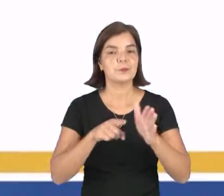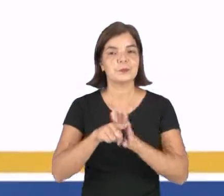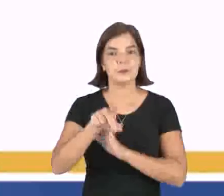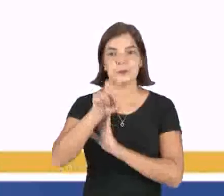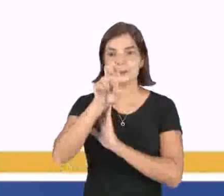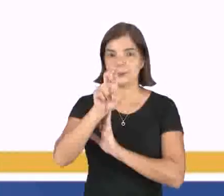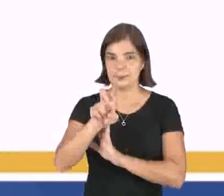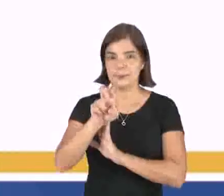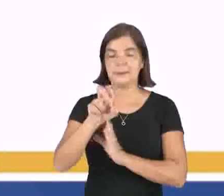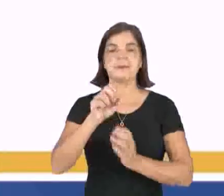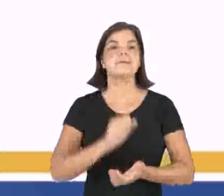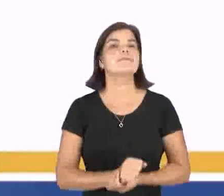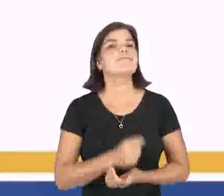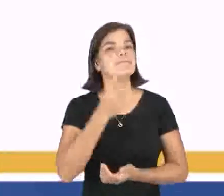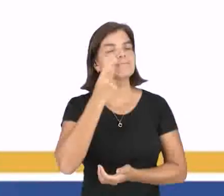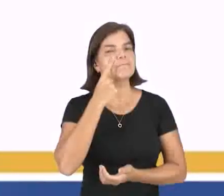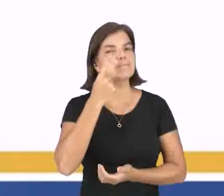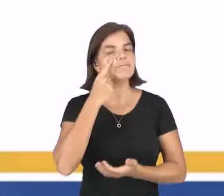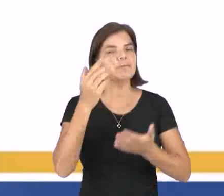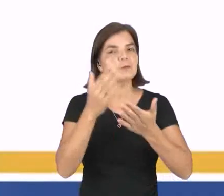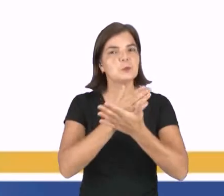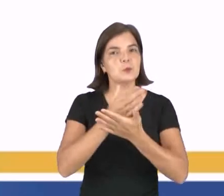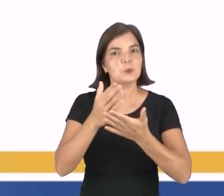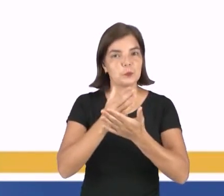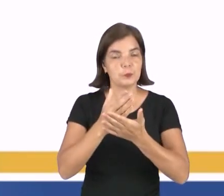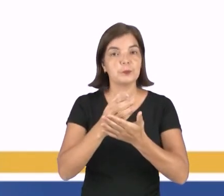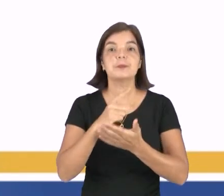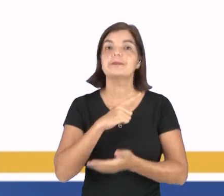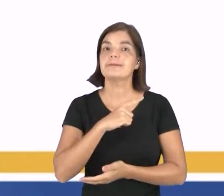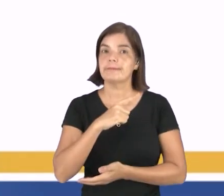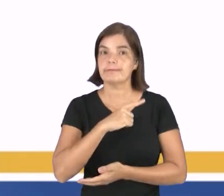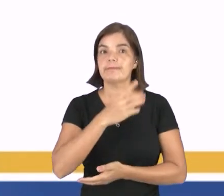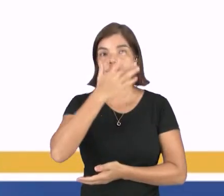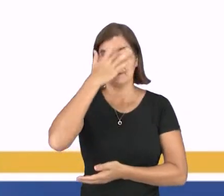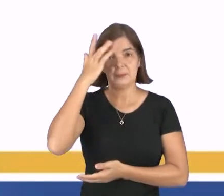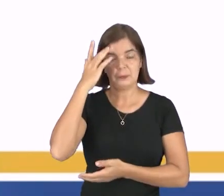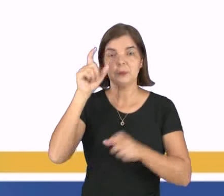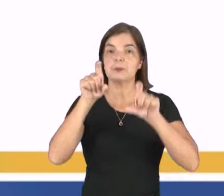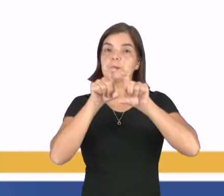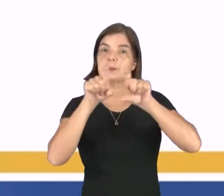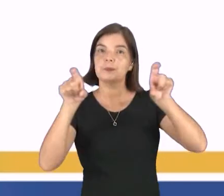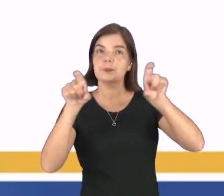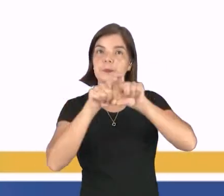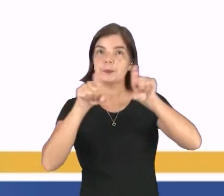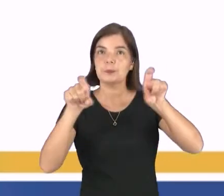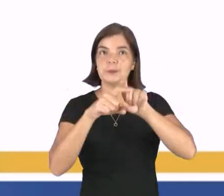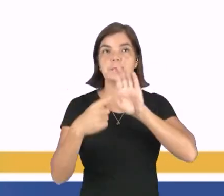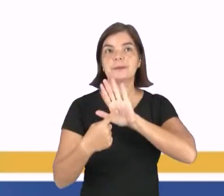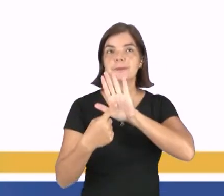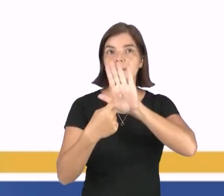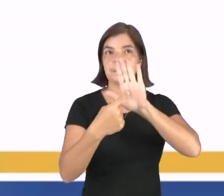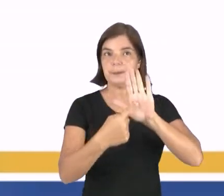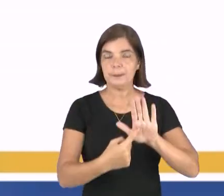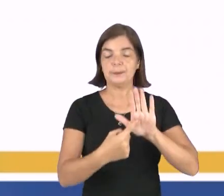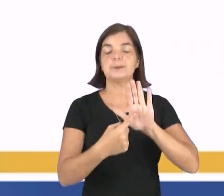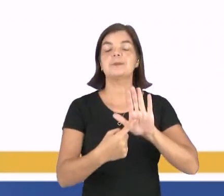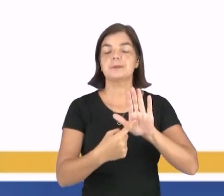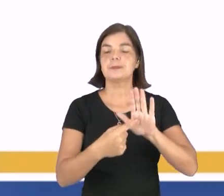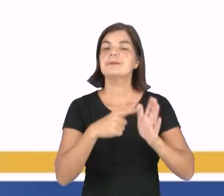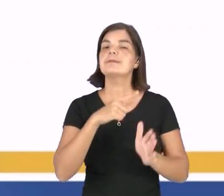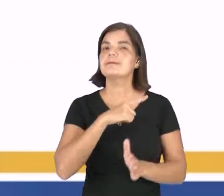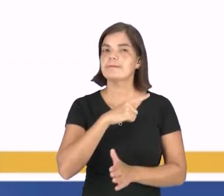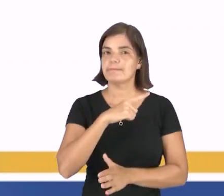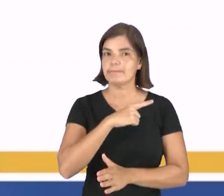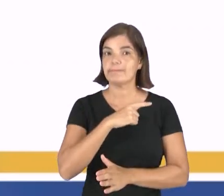5 veja algumas situações envolvendo os personagens da tira identifique a alternativa em que se